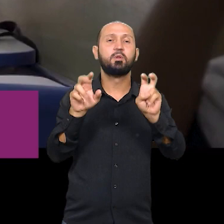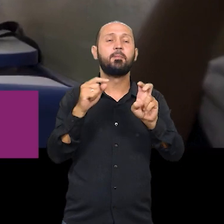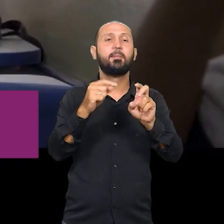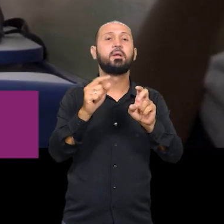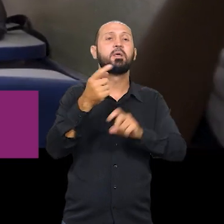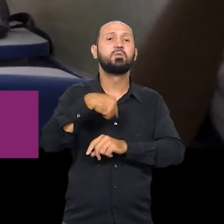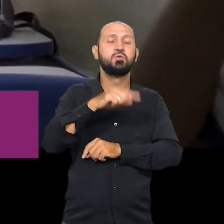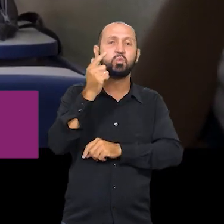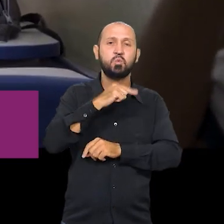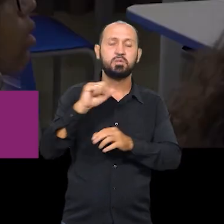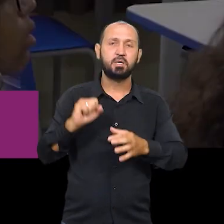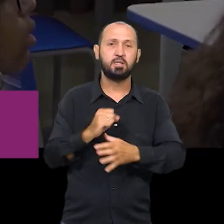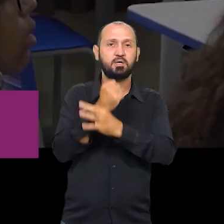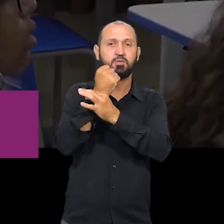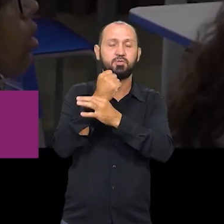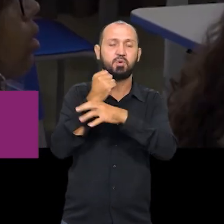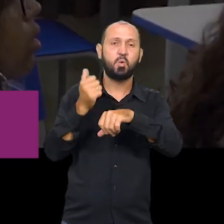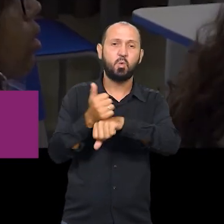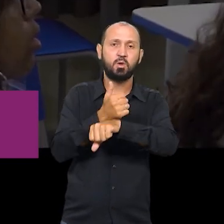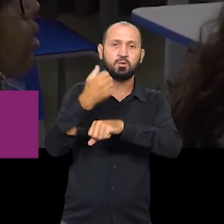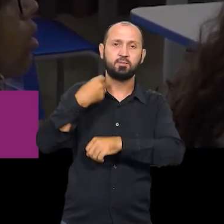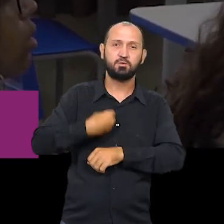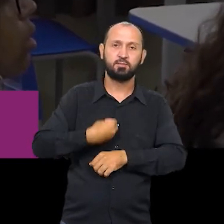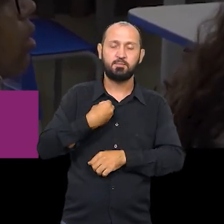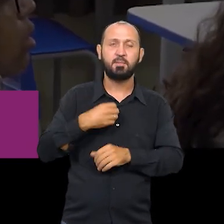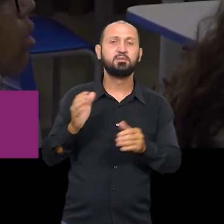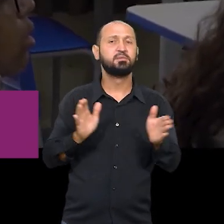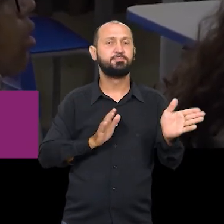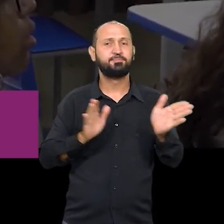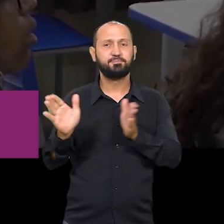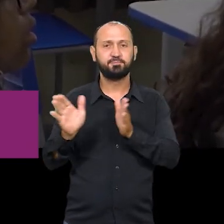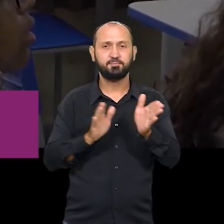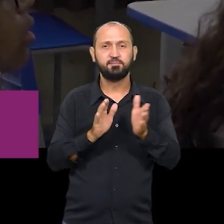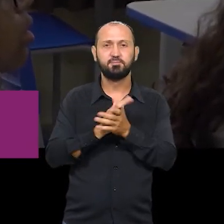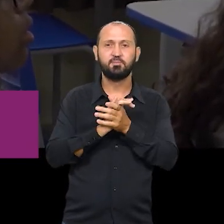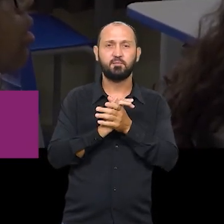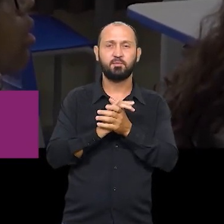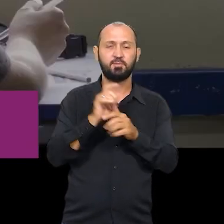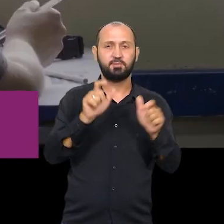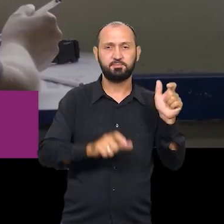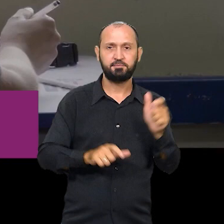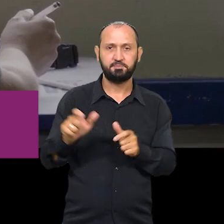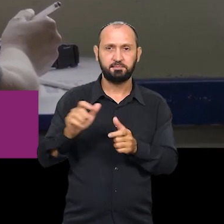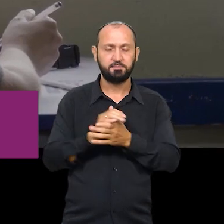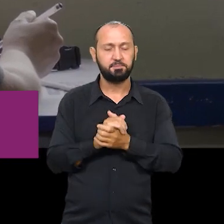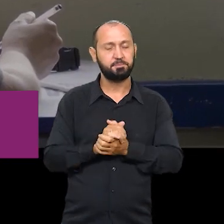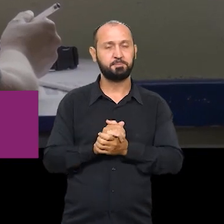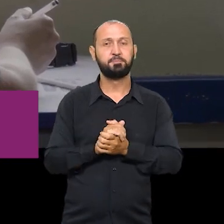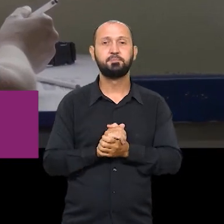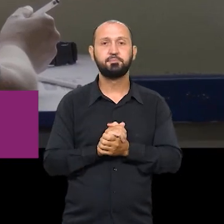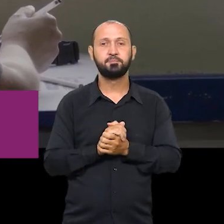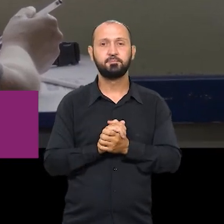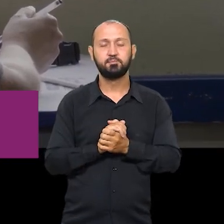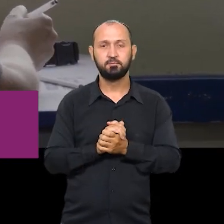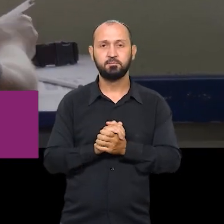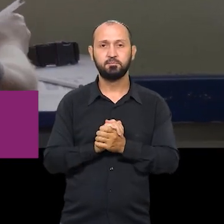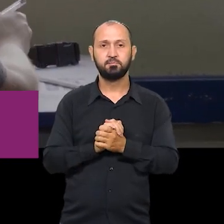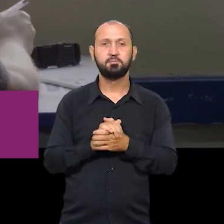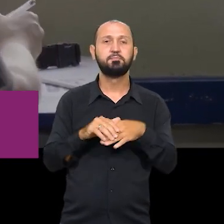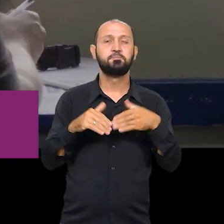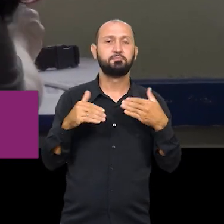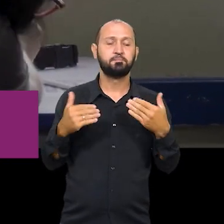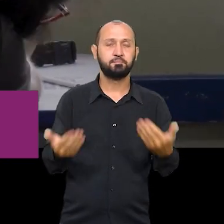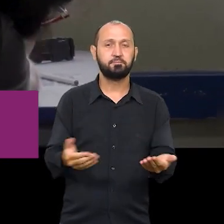possa garantir mais qualidade de vida, mais acesso aí dessas pessoas? Então, Lívia, até por